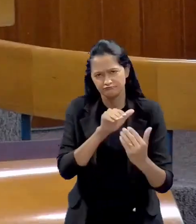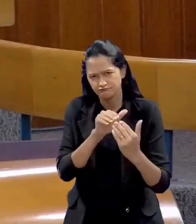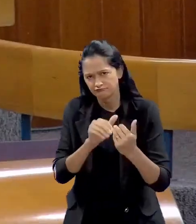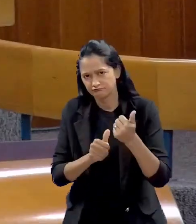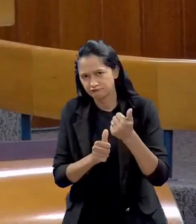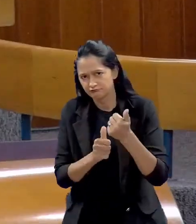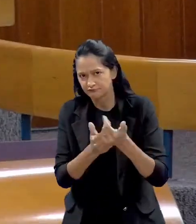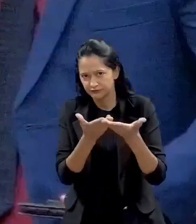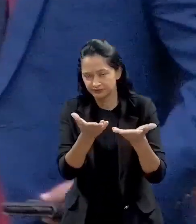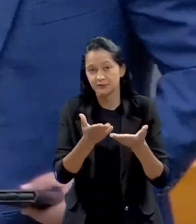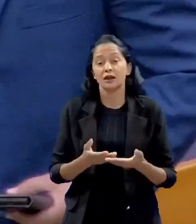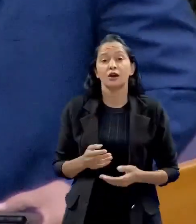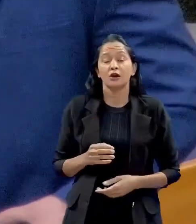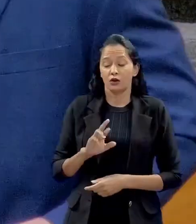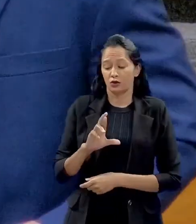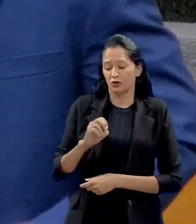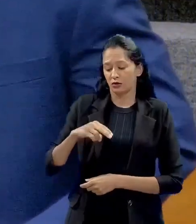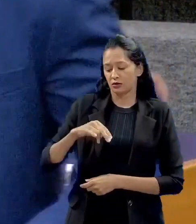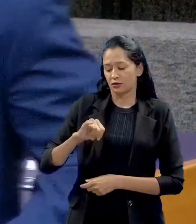por favor.